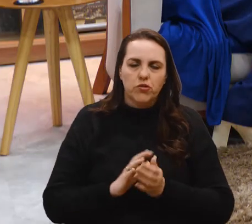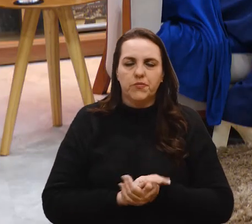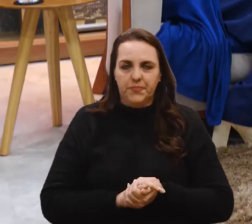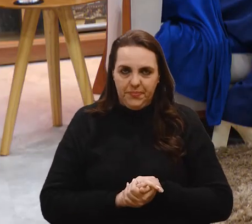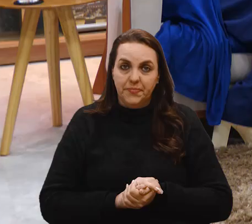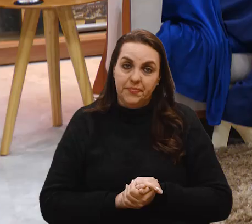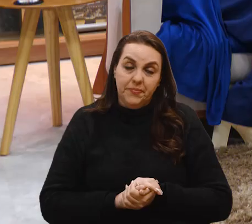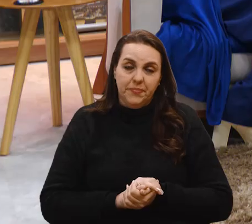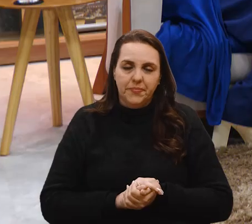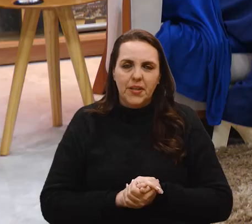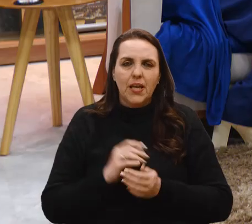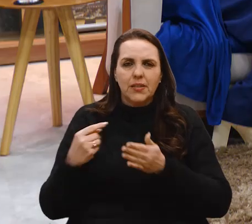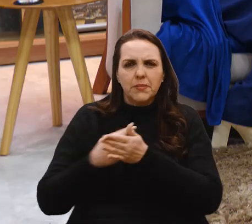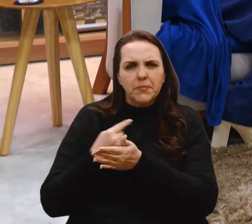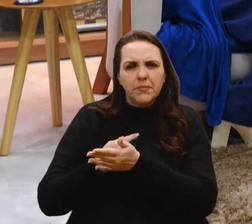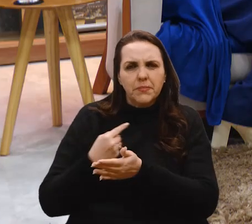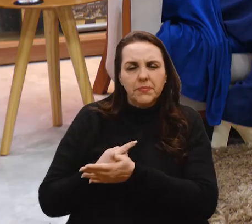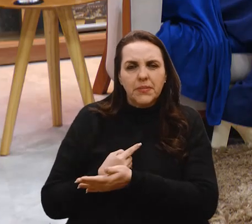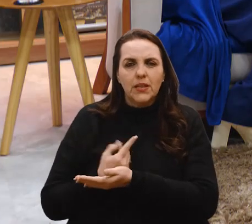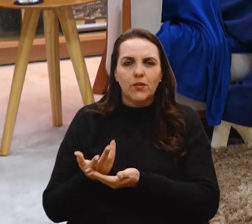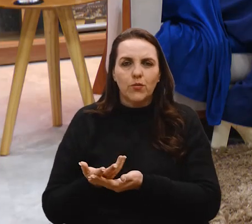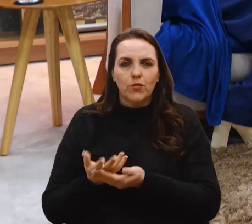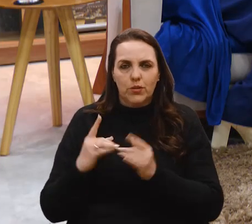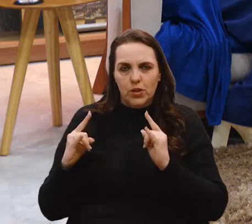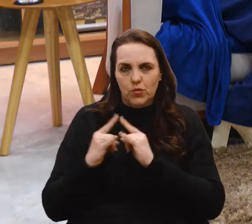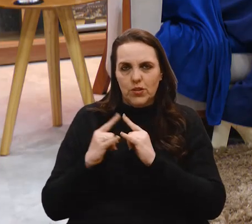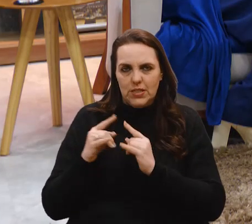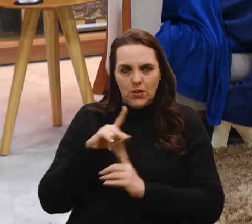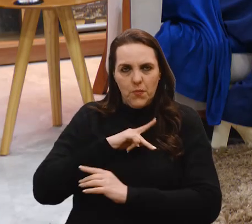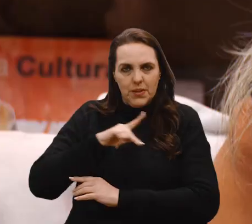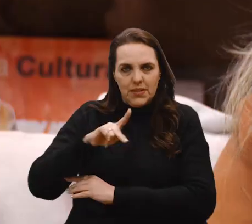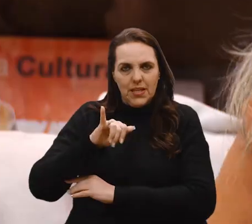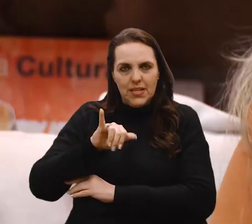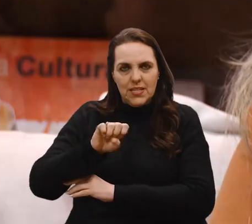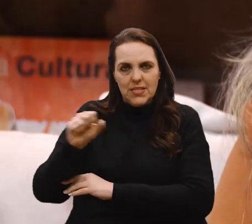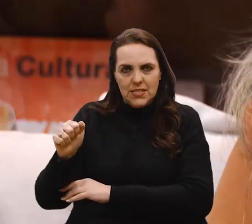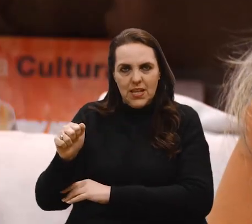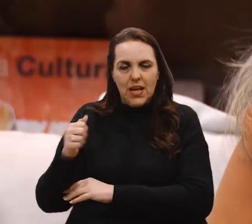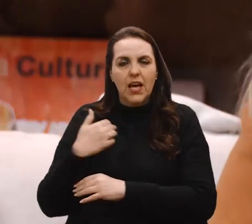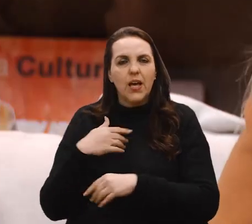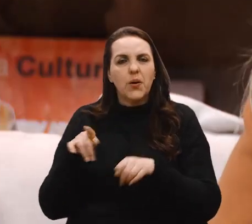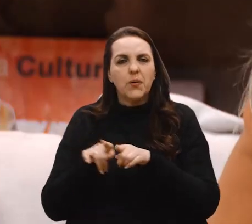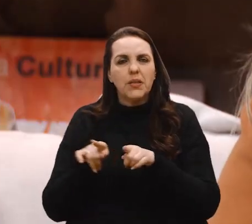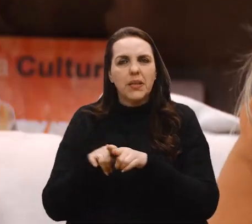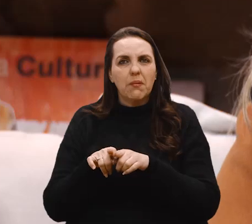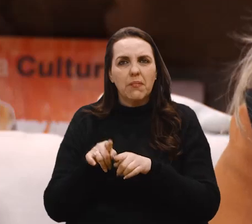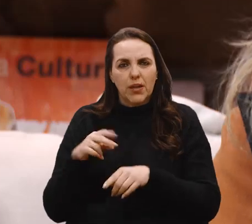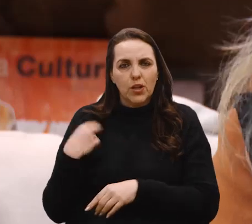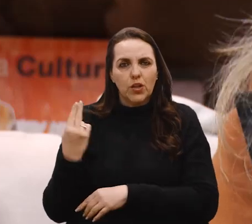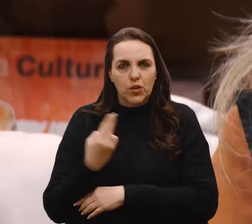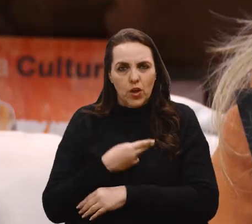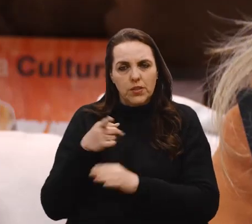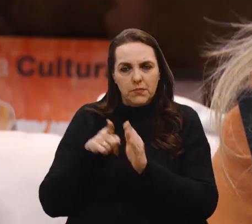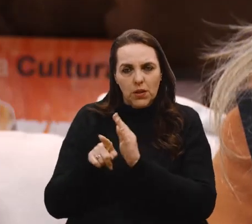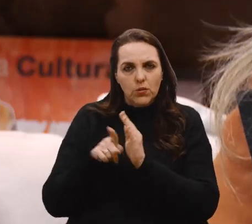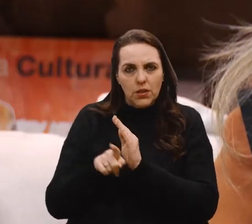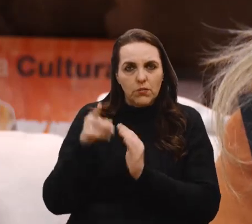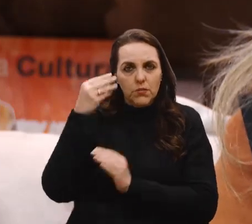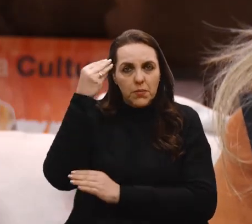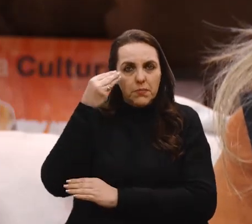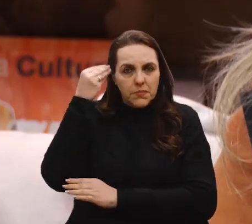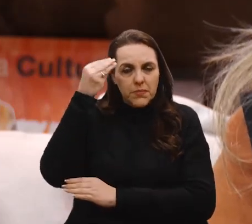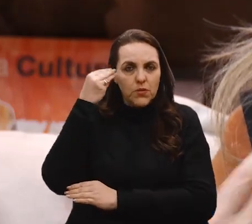muitas pessoas me perguntam, eu na frente do Isa, e eu foi uma coisa que nós perguntamos também para a neuropsicóloga, a